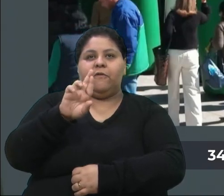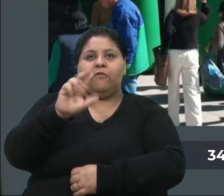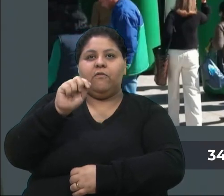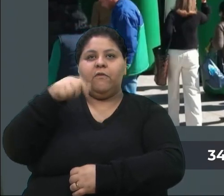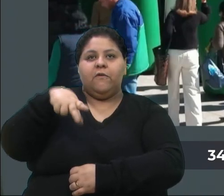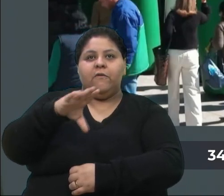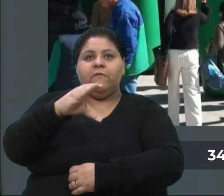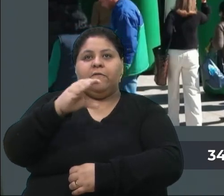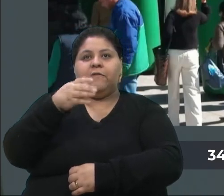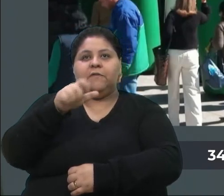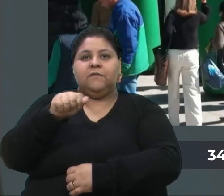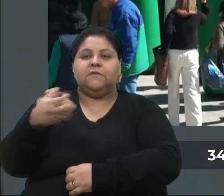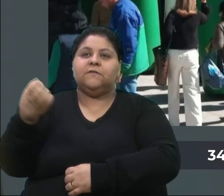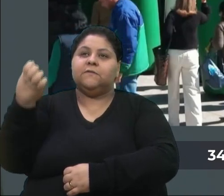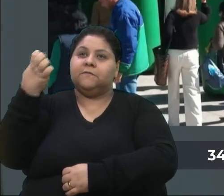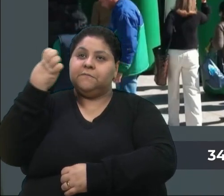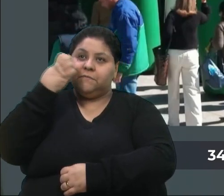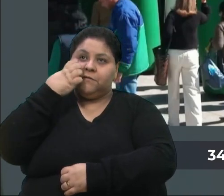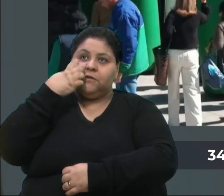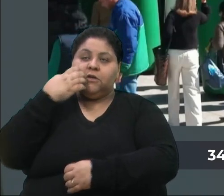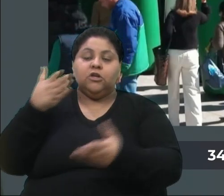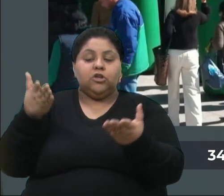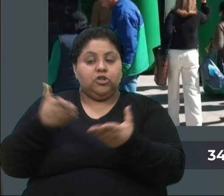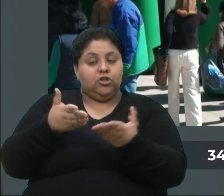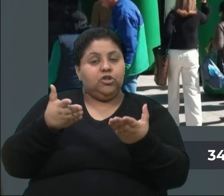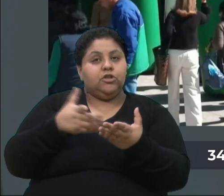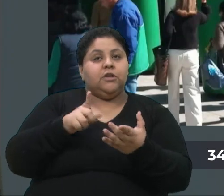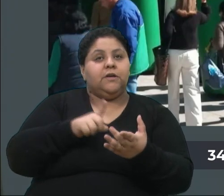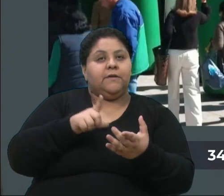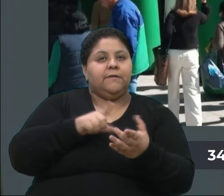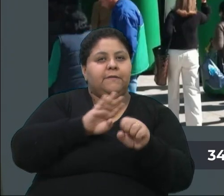existe a Rede França também ali no bairro Bela